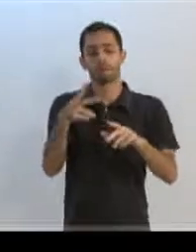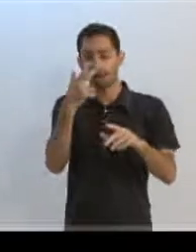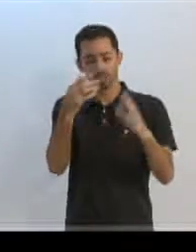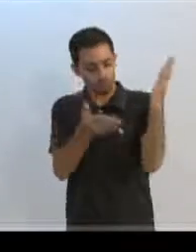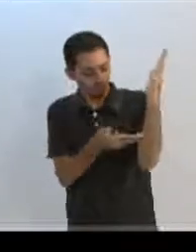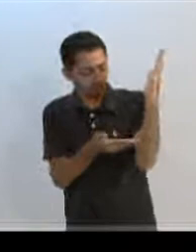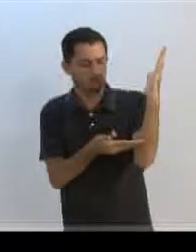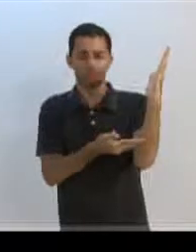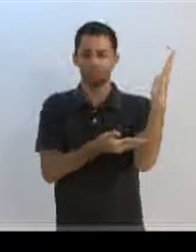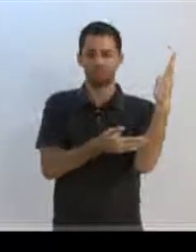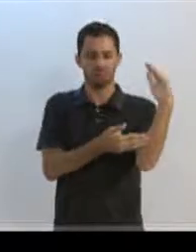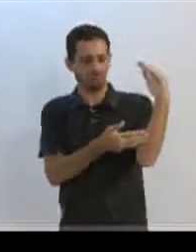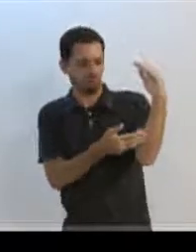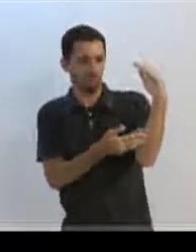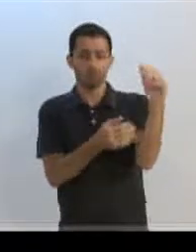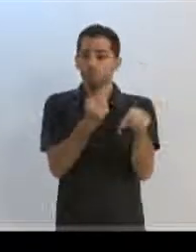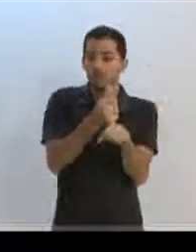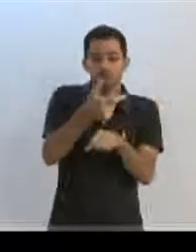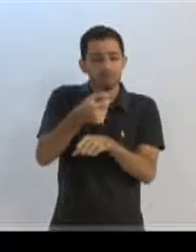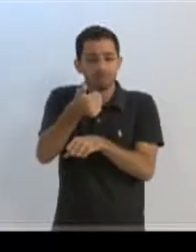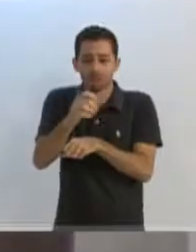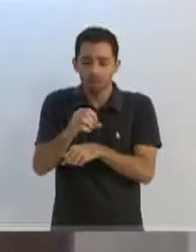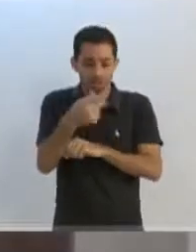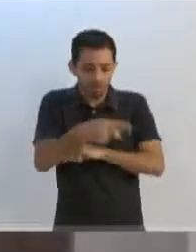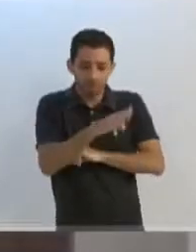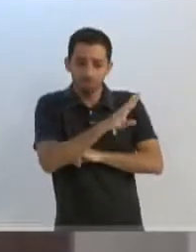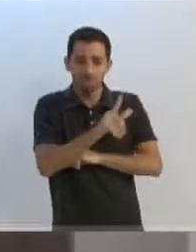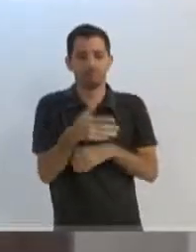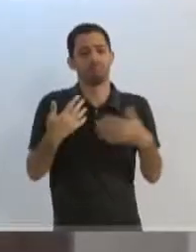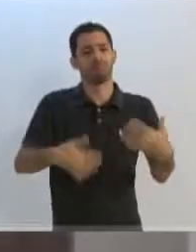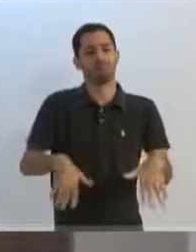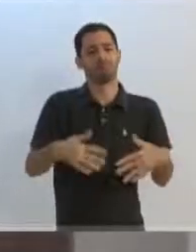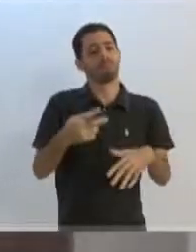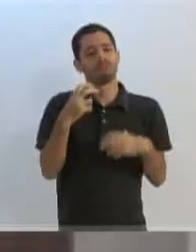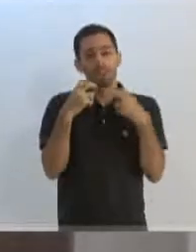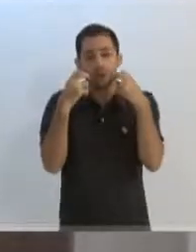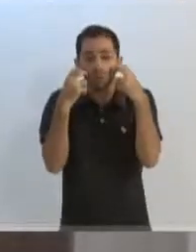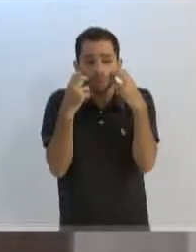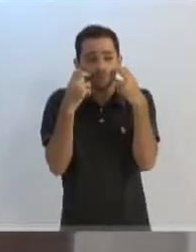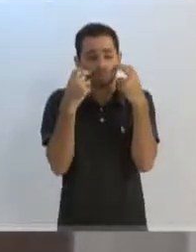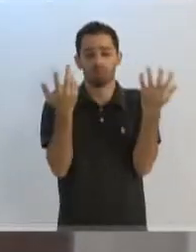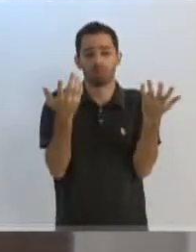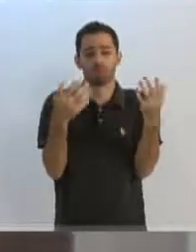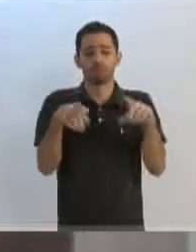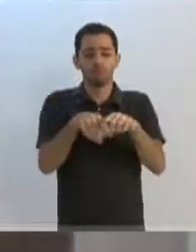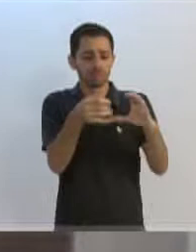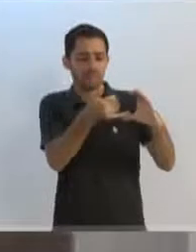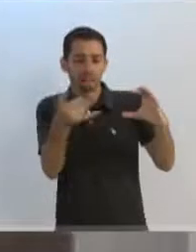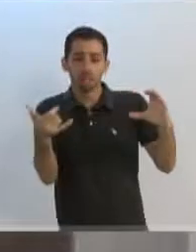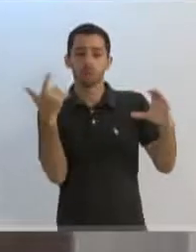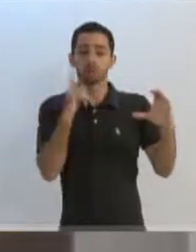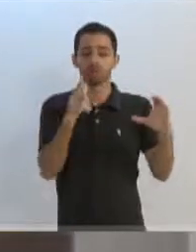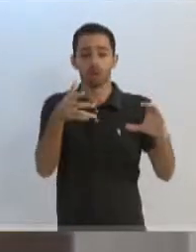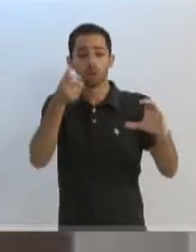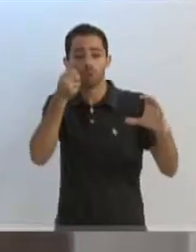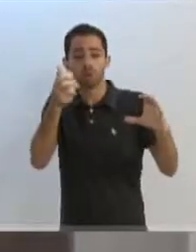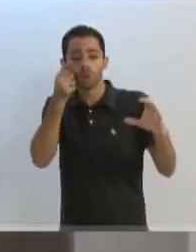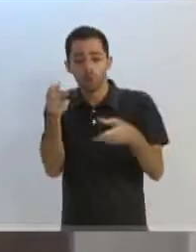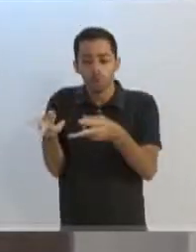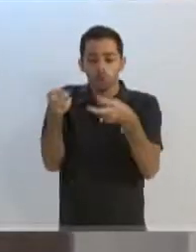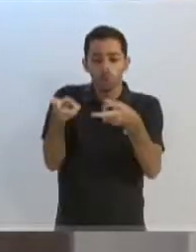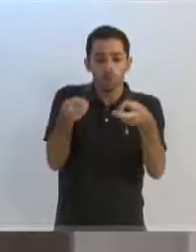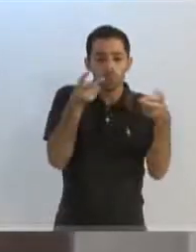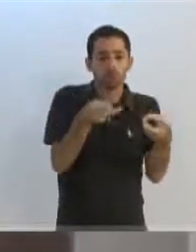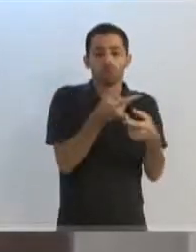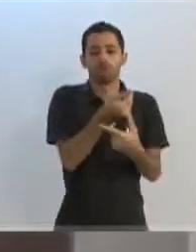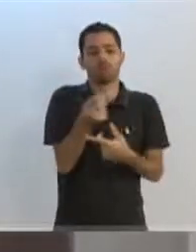madeira ainda em pleno 2019 blumenau já é uma vergonha pra celeste que arrecada tanto através de todas as faturas de